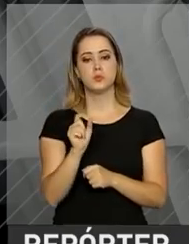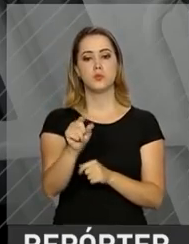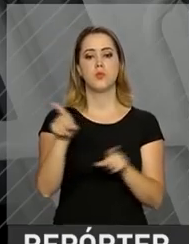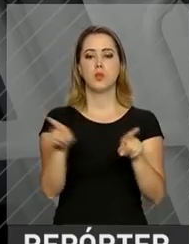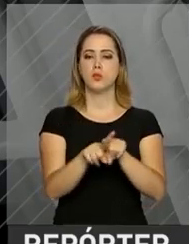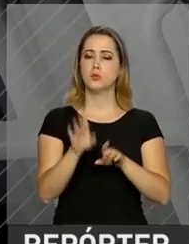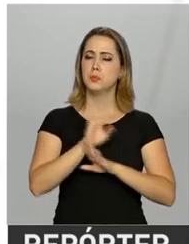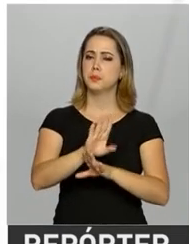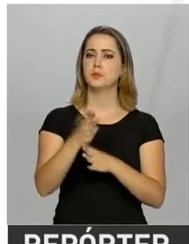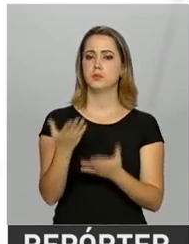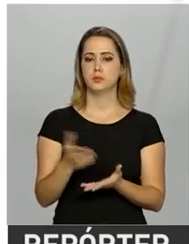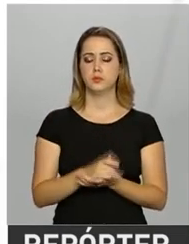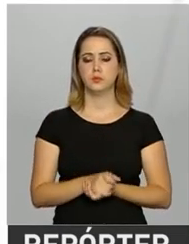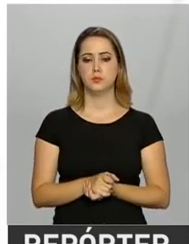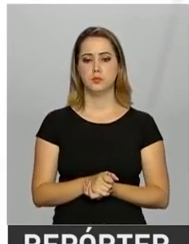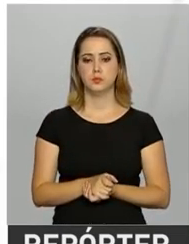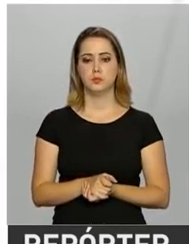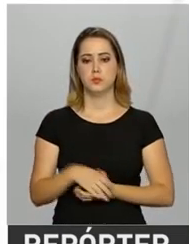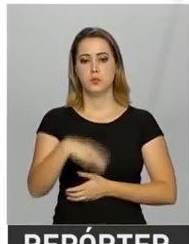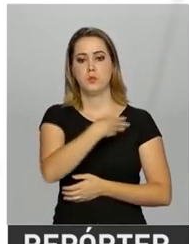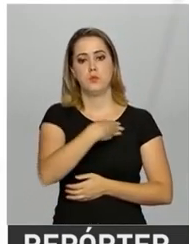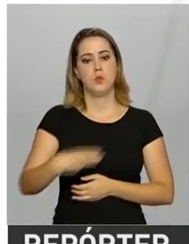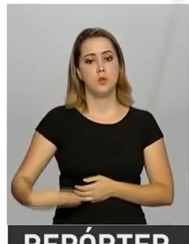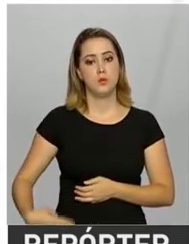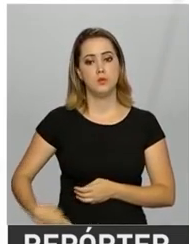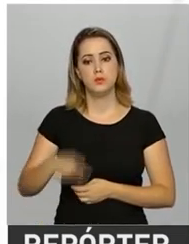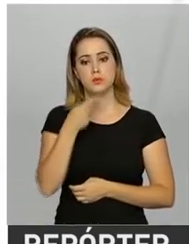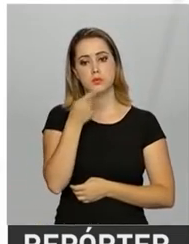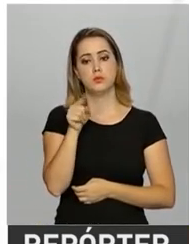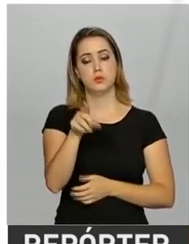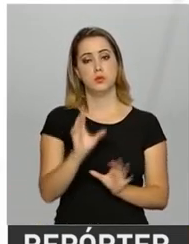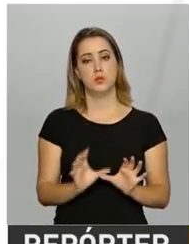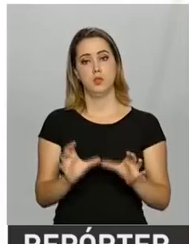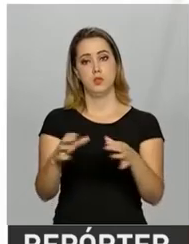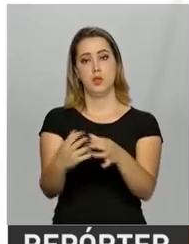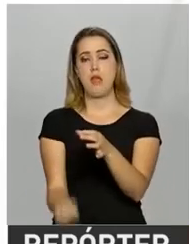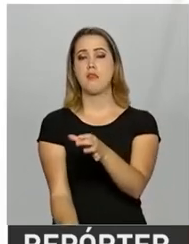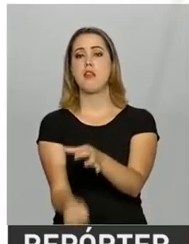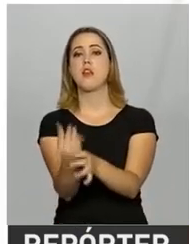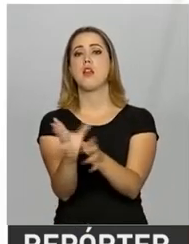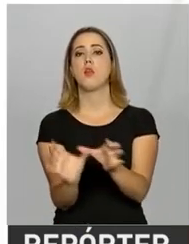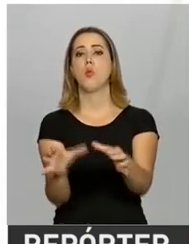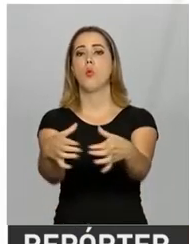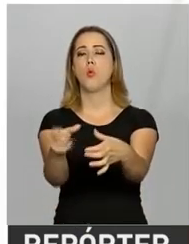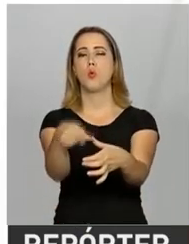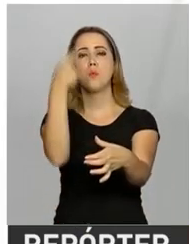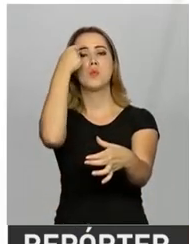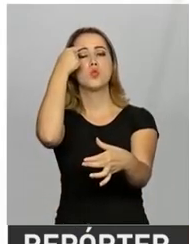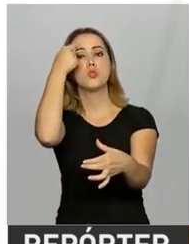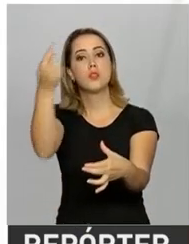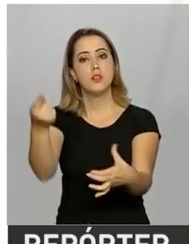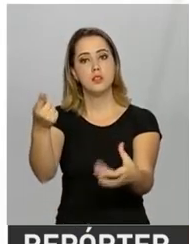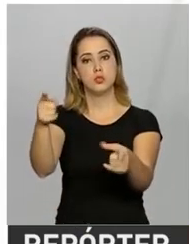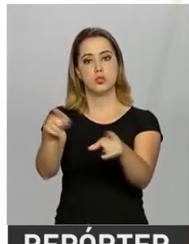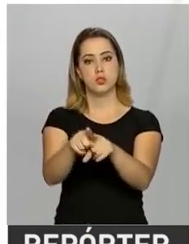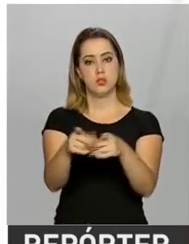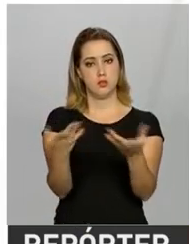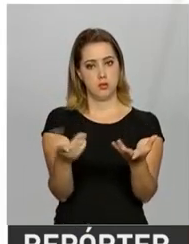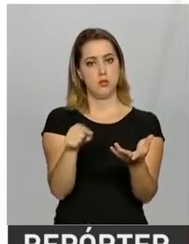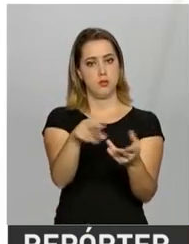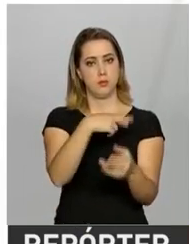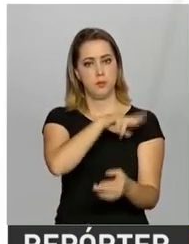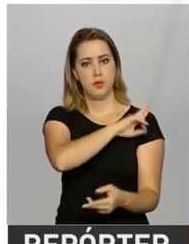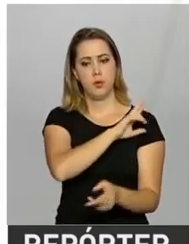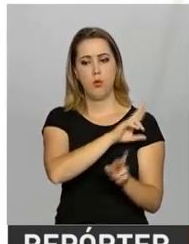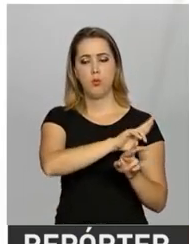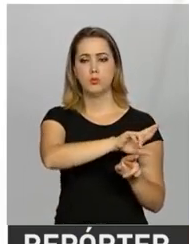serão reforçados o o ministro disse que vai criar uma unidade de inteligência agora em cada região e é com representante de